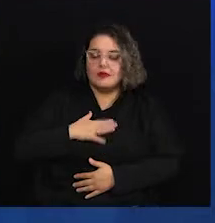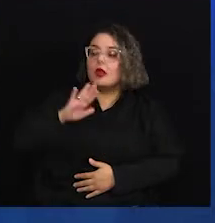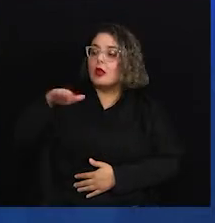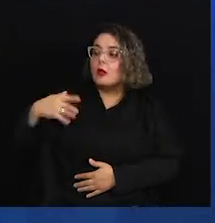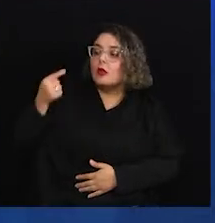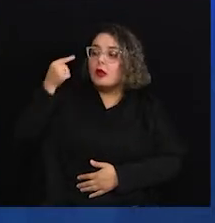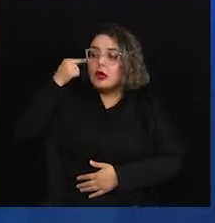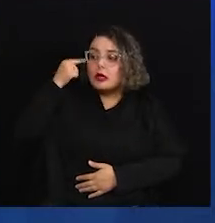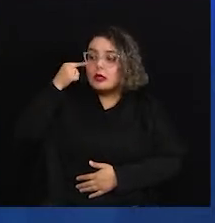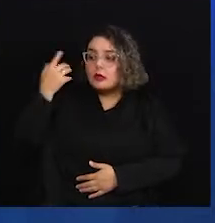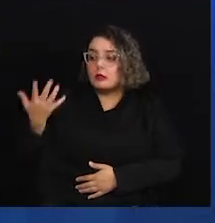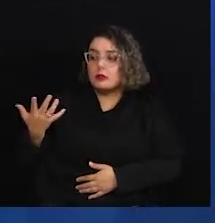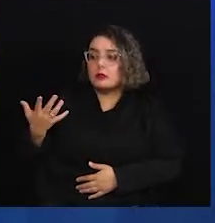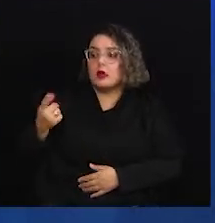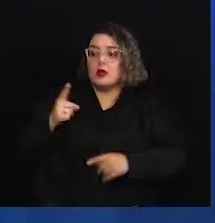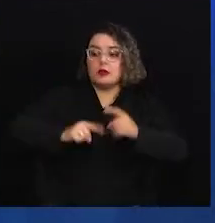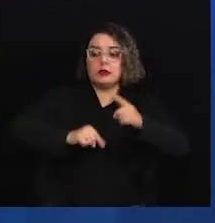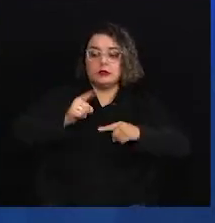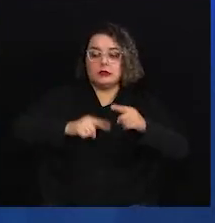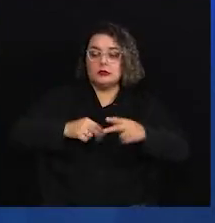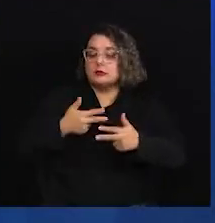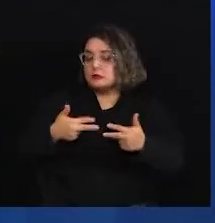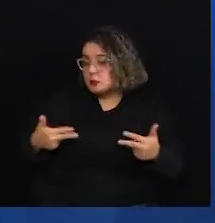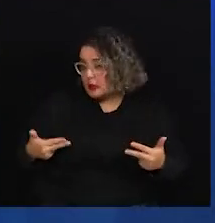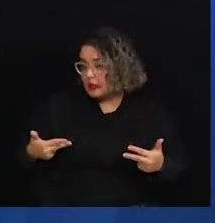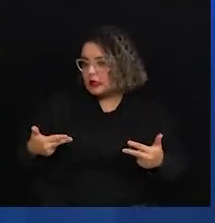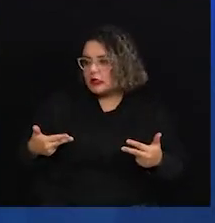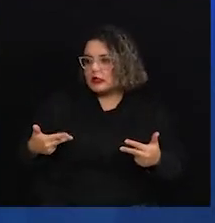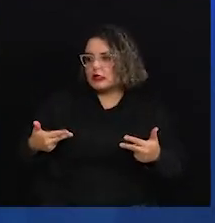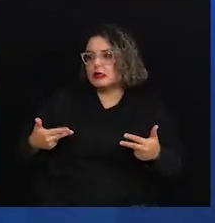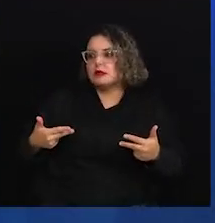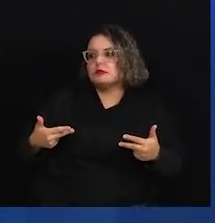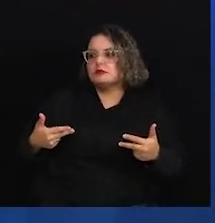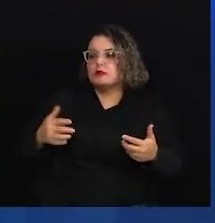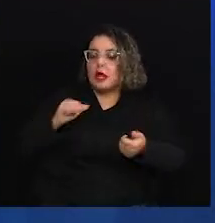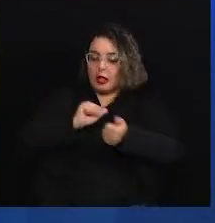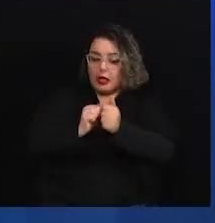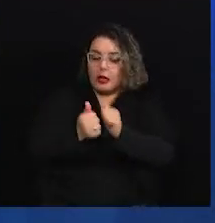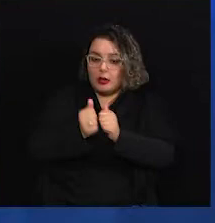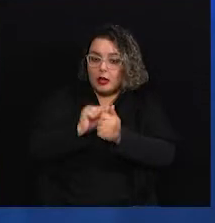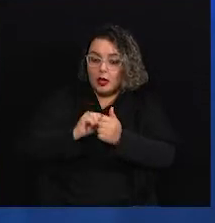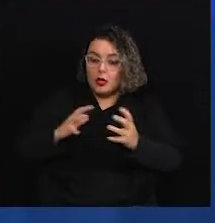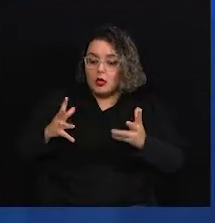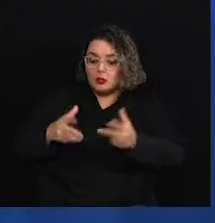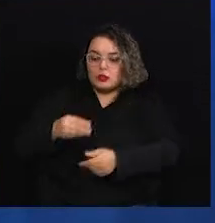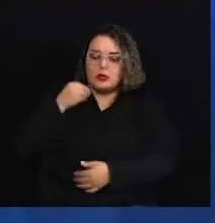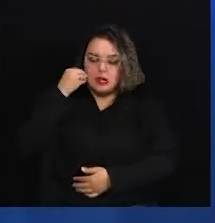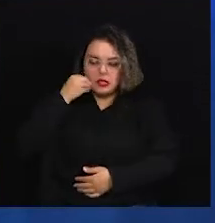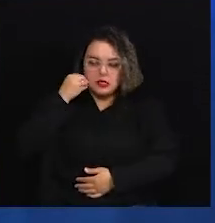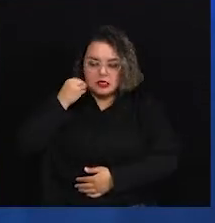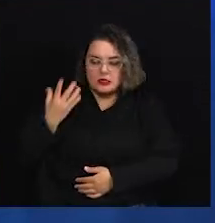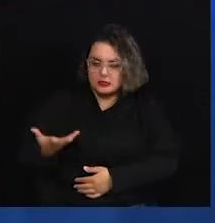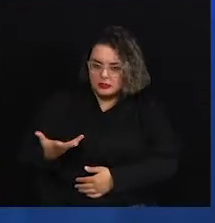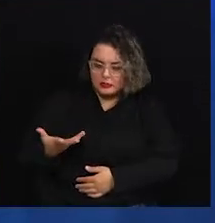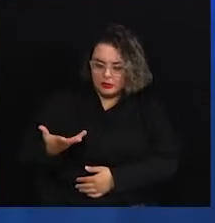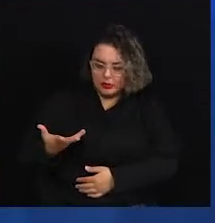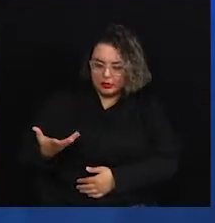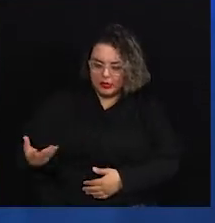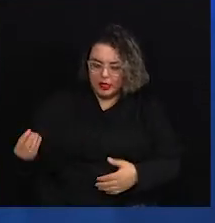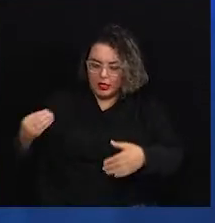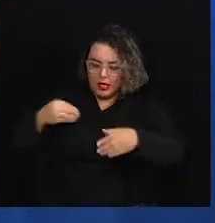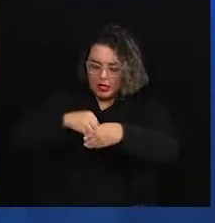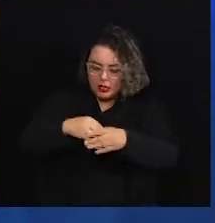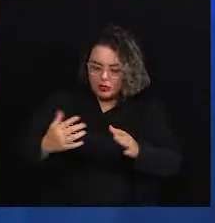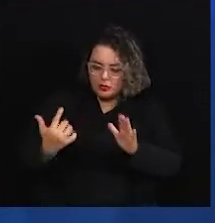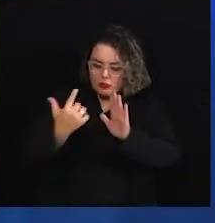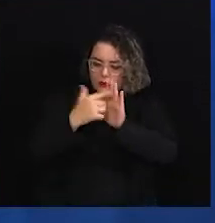você pensa que esse material, né, encorpado, que traz toda essa experiência,